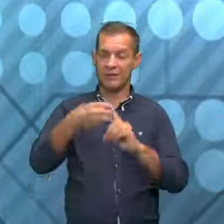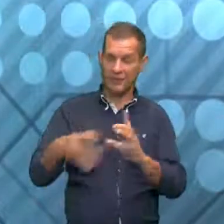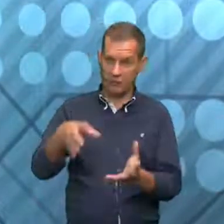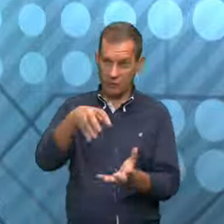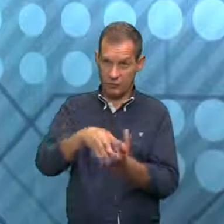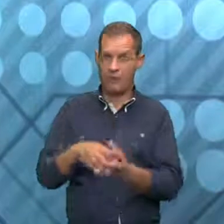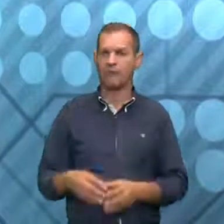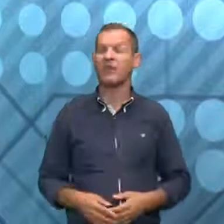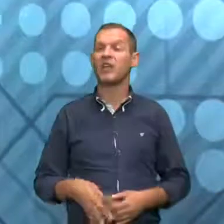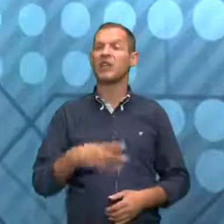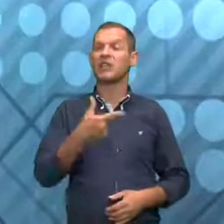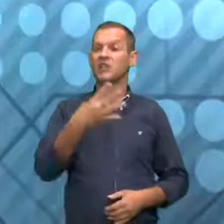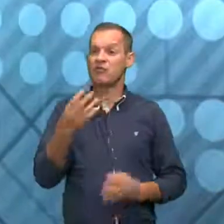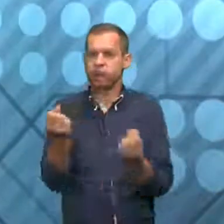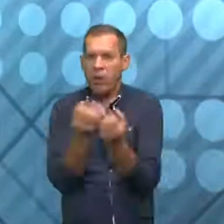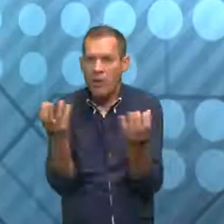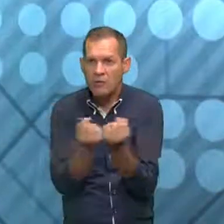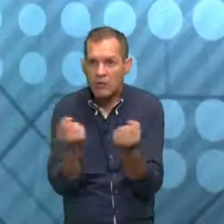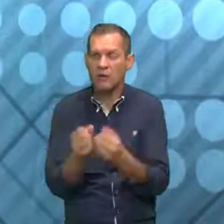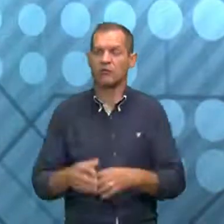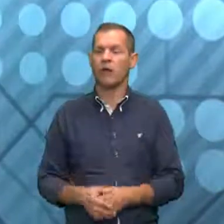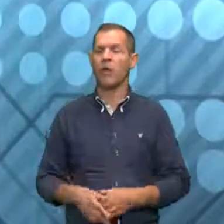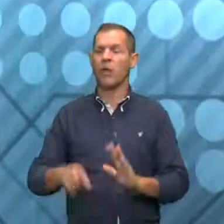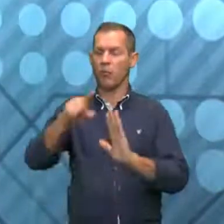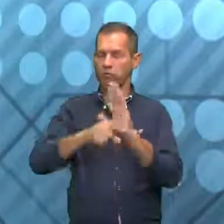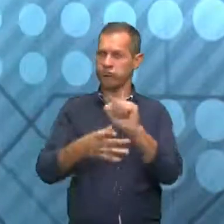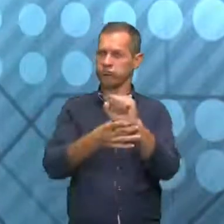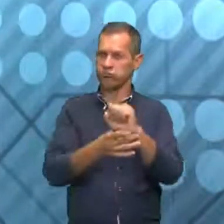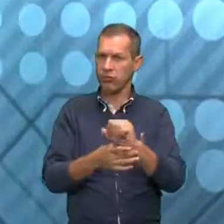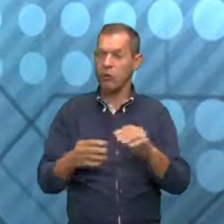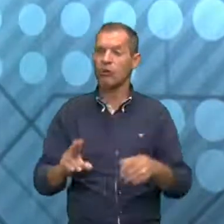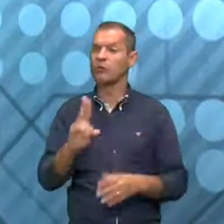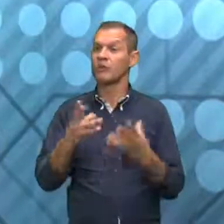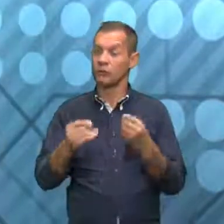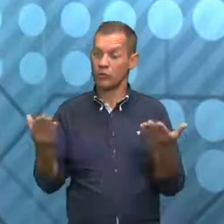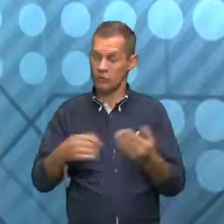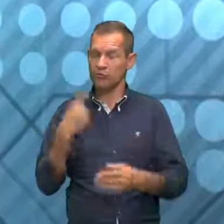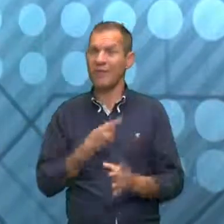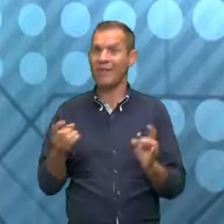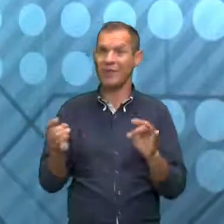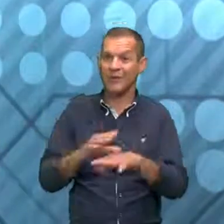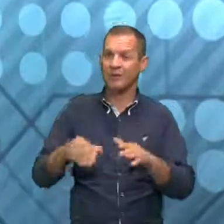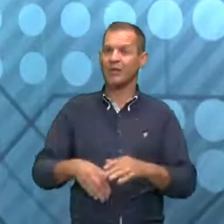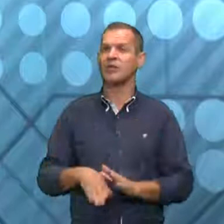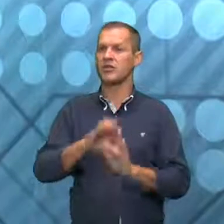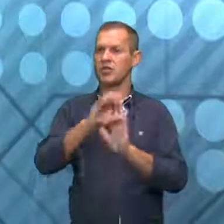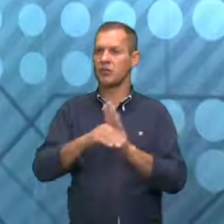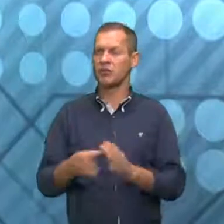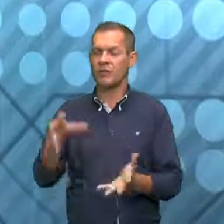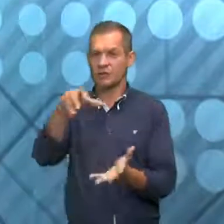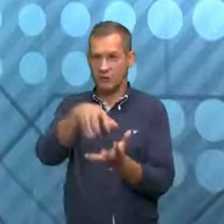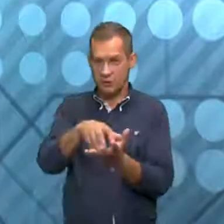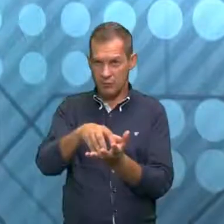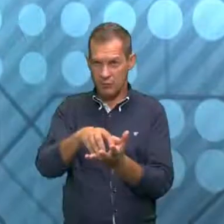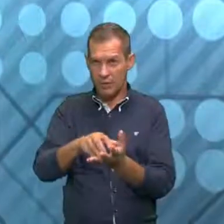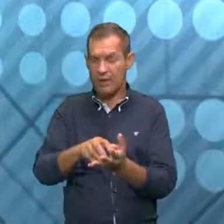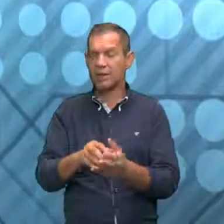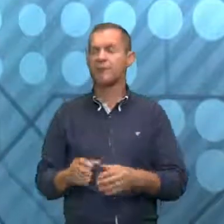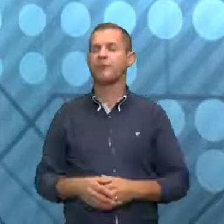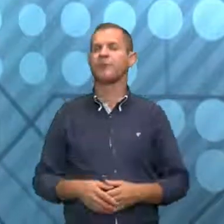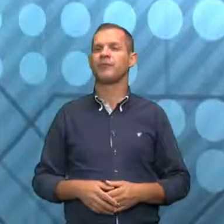24 bits. Então é um processo muito seguro e muito utilizado hoje em dia, e com isso a gente finaliza esse processo de criptografia de